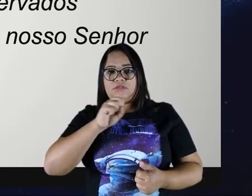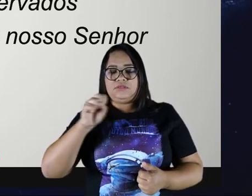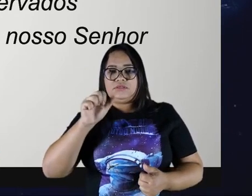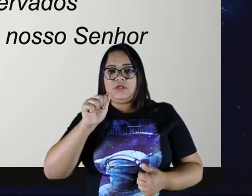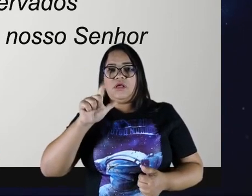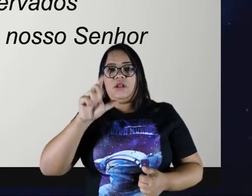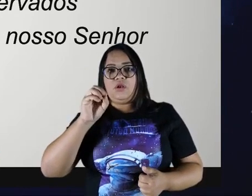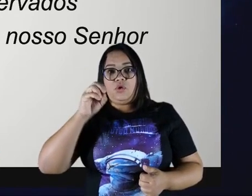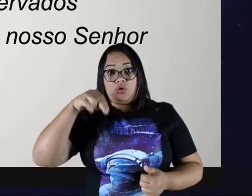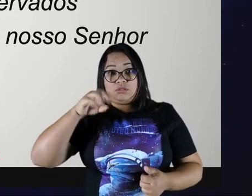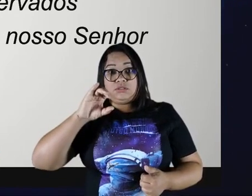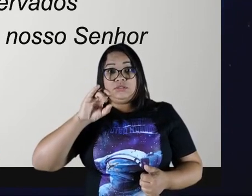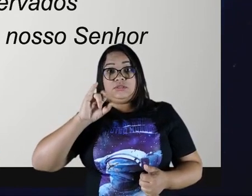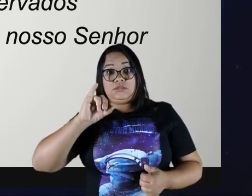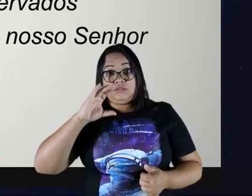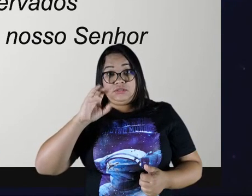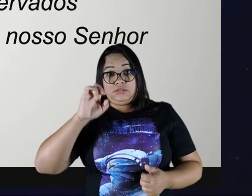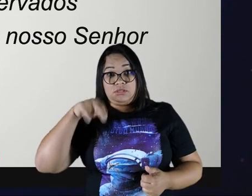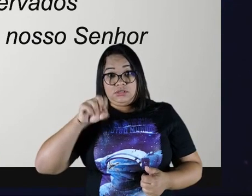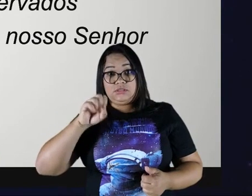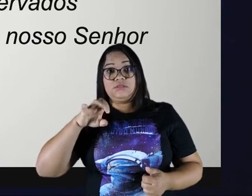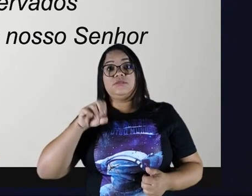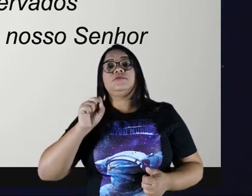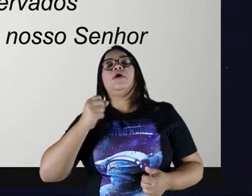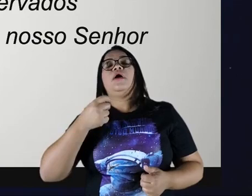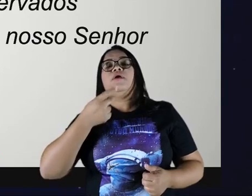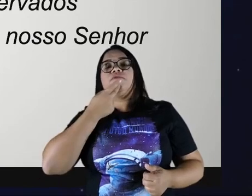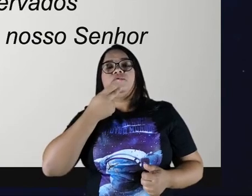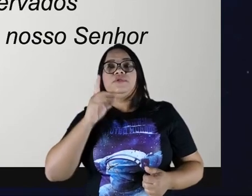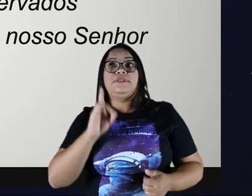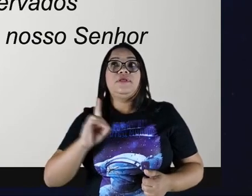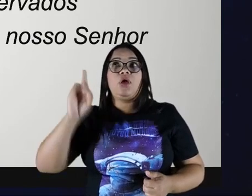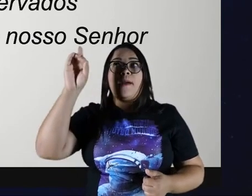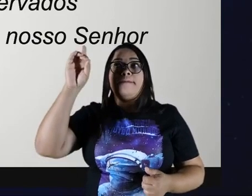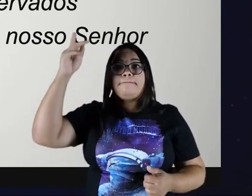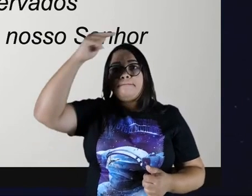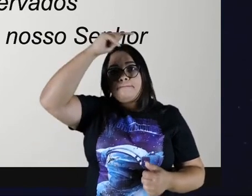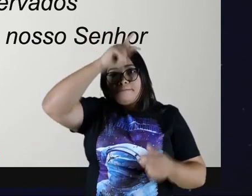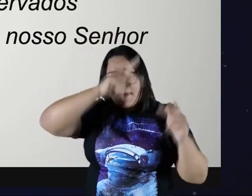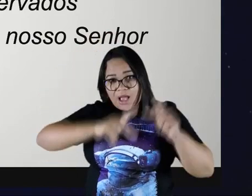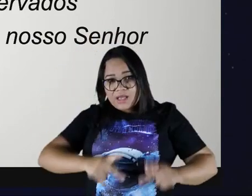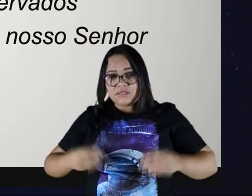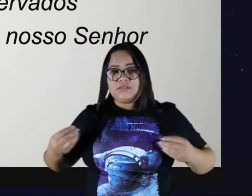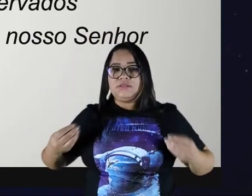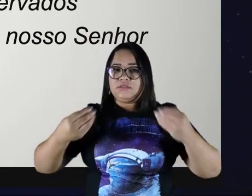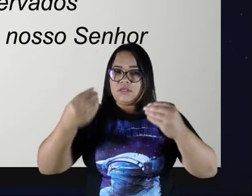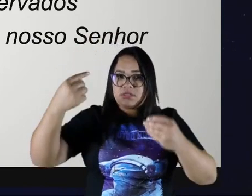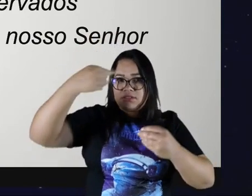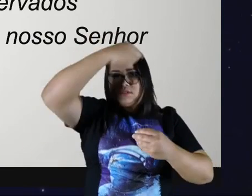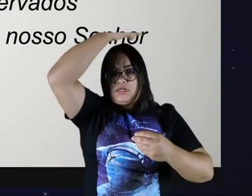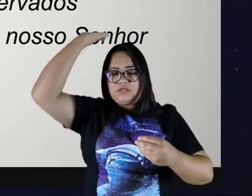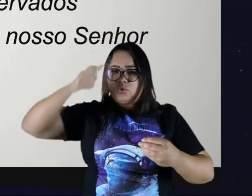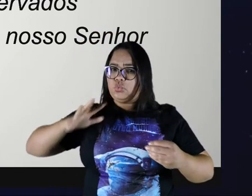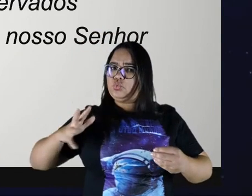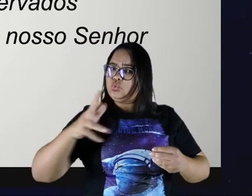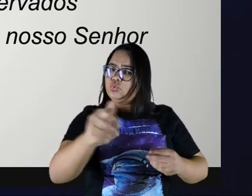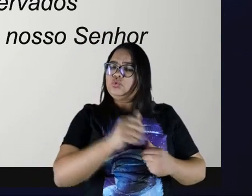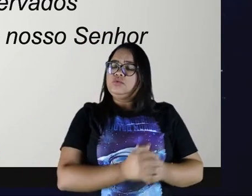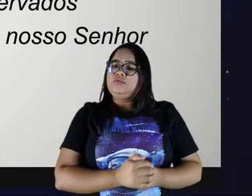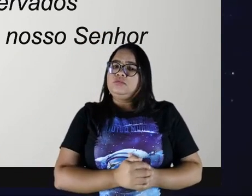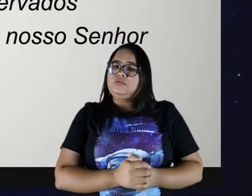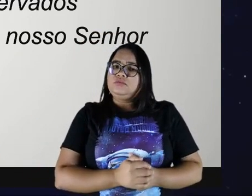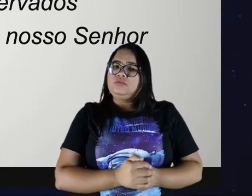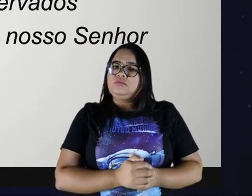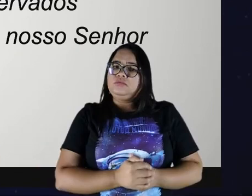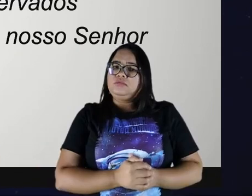o mesmo Deus de paz vos santifique em tudo. E olha o que ele diz: em vosso